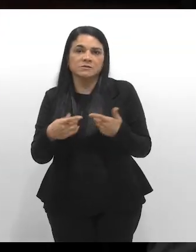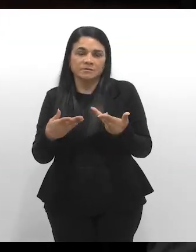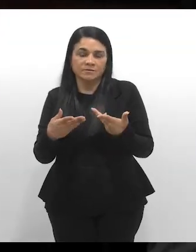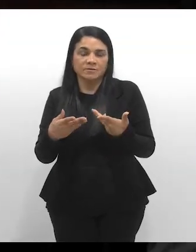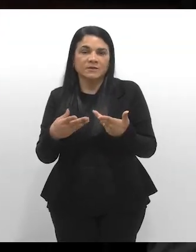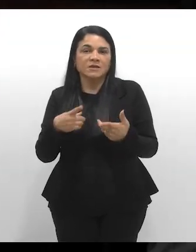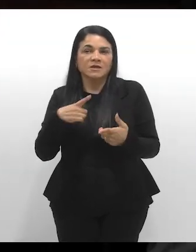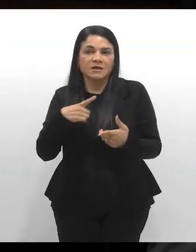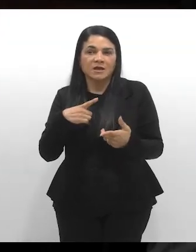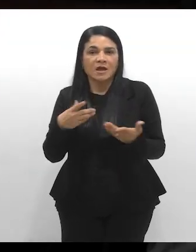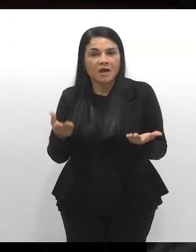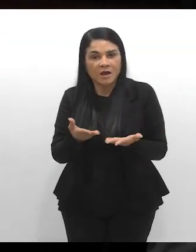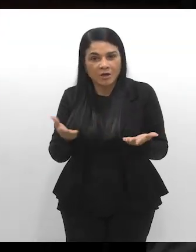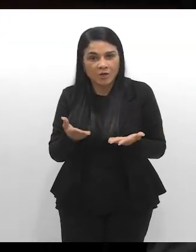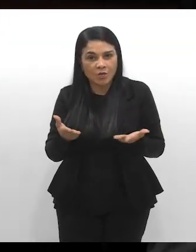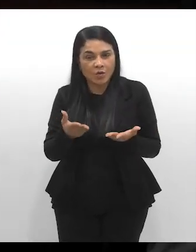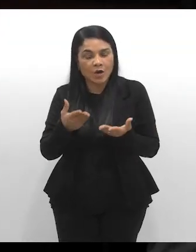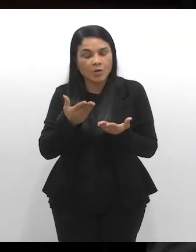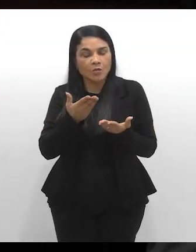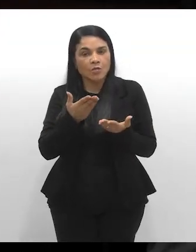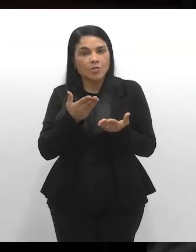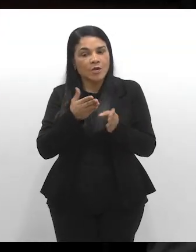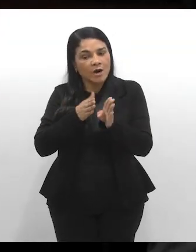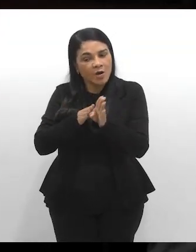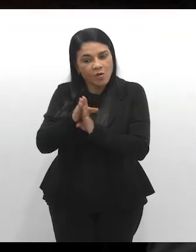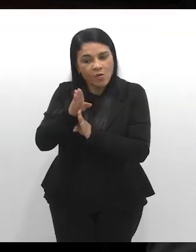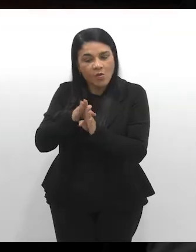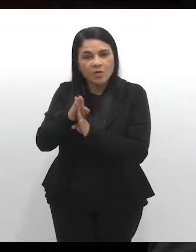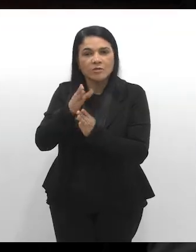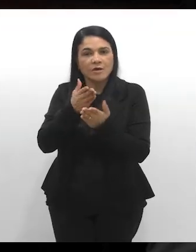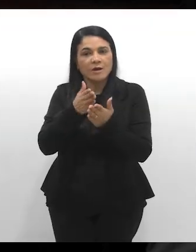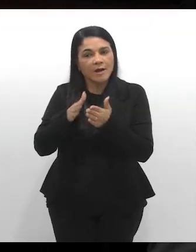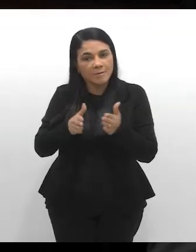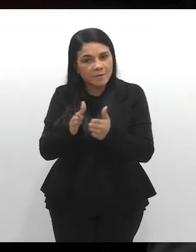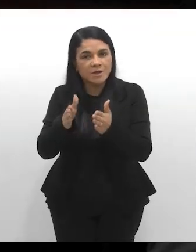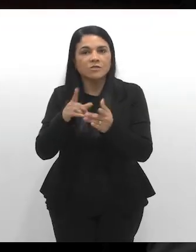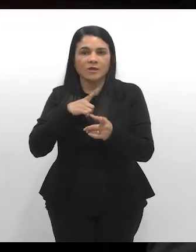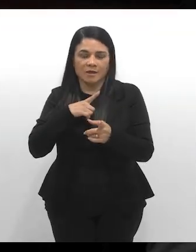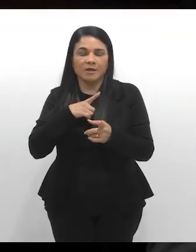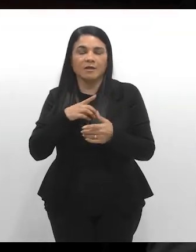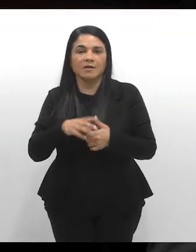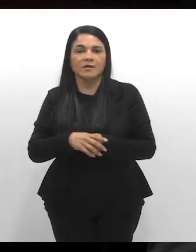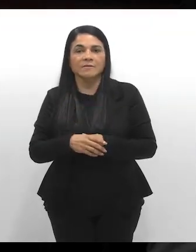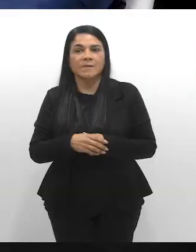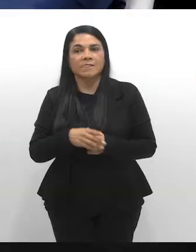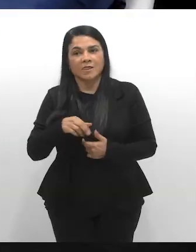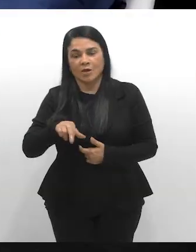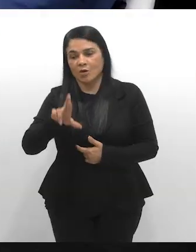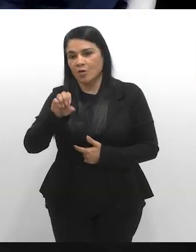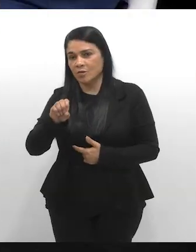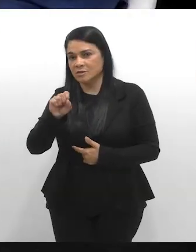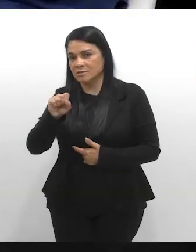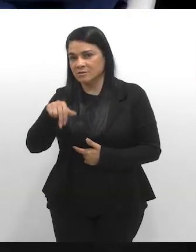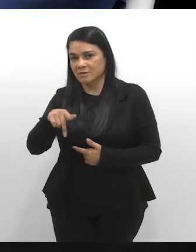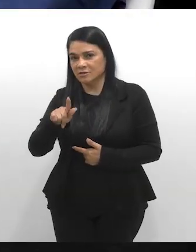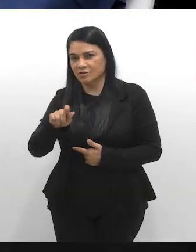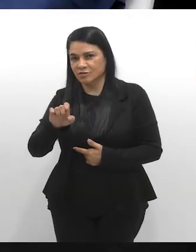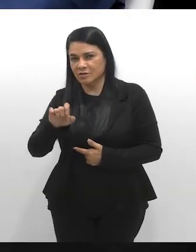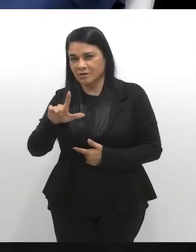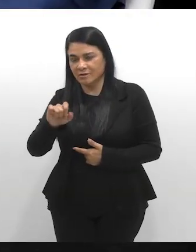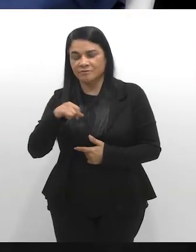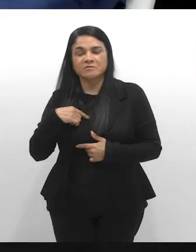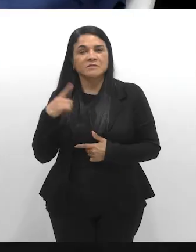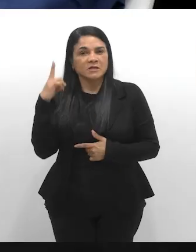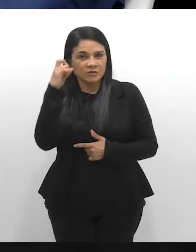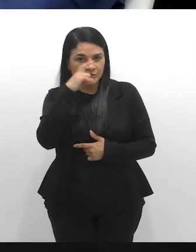Então, agora está tendo um caminho, certo? Bom, Rosângela, muito emblemática a sua fala,